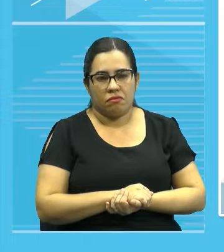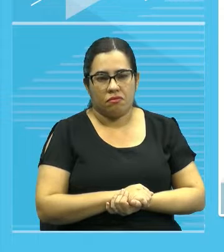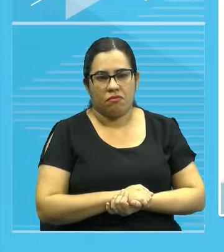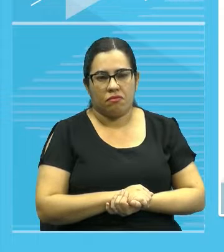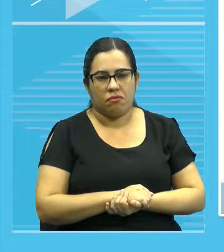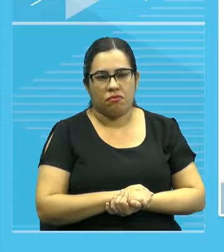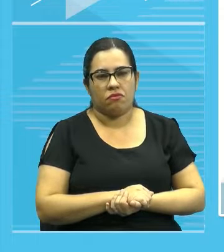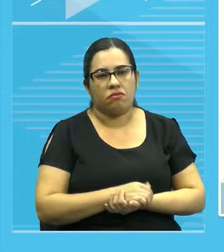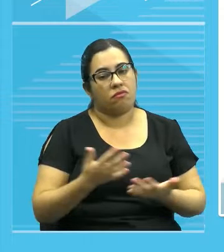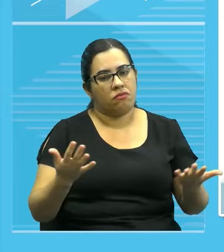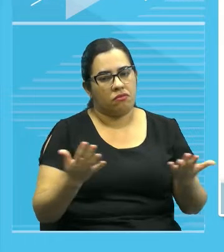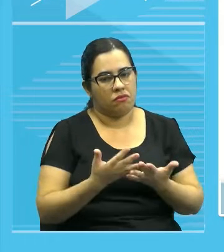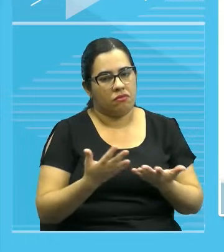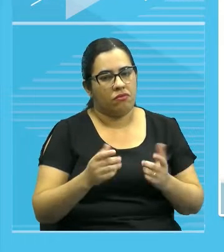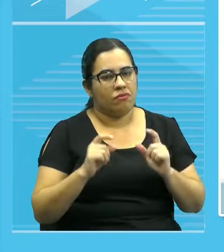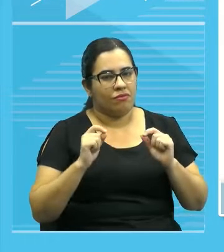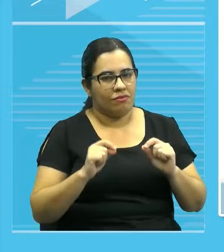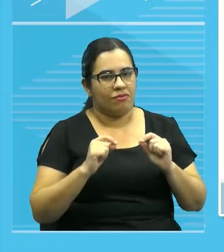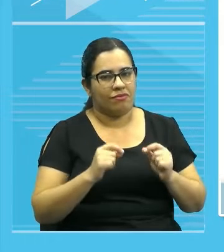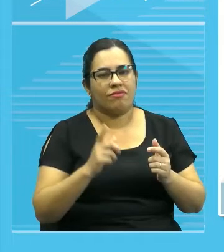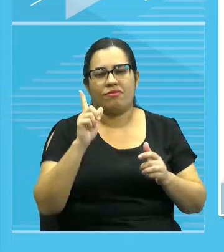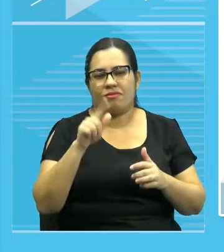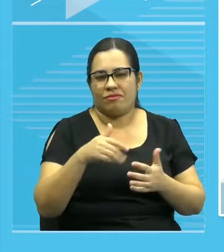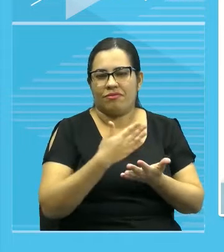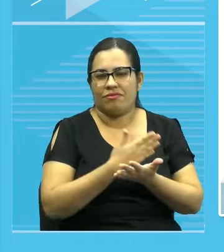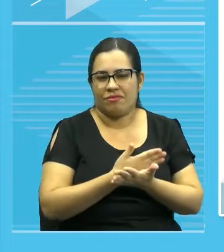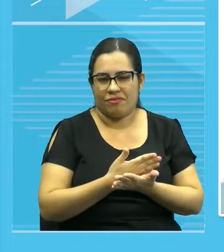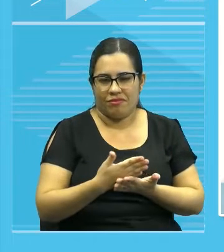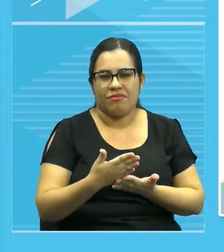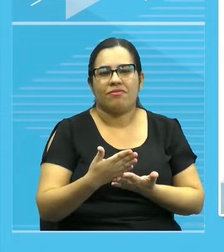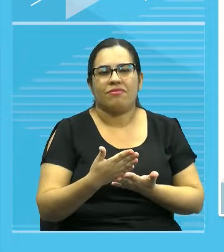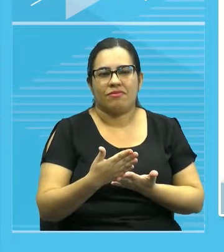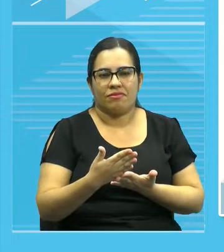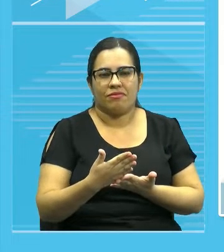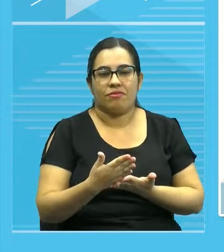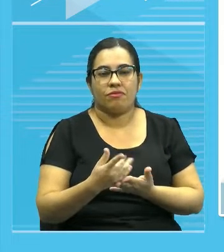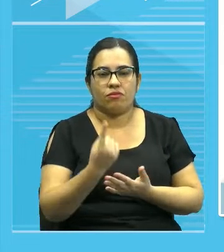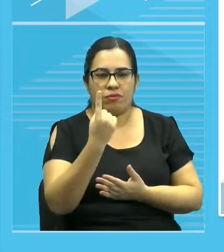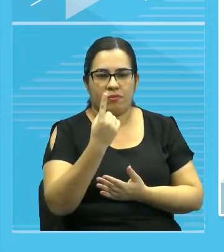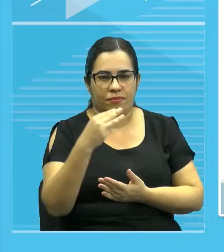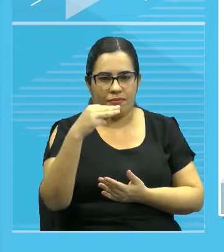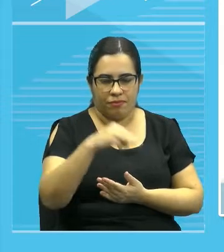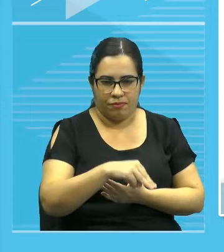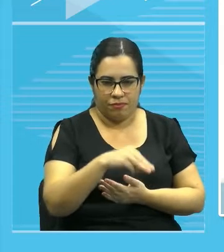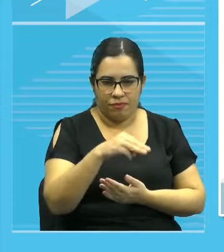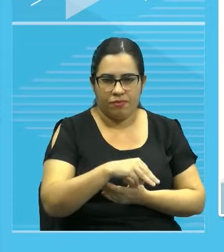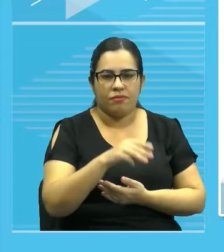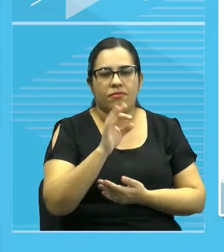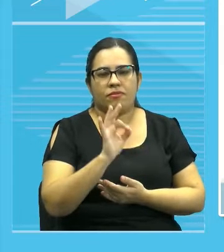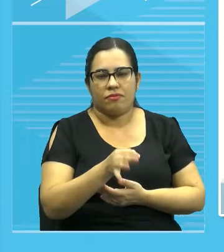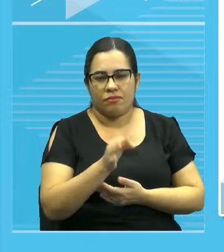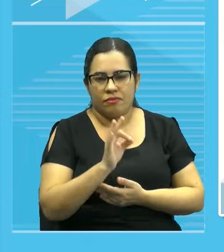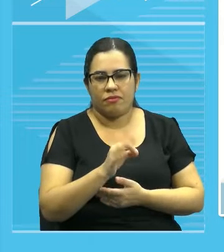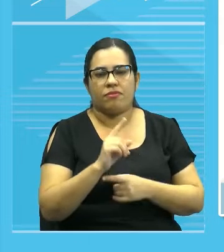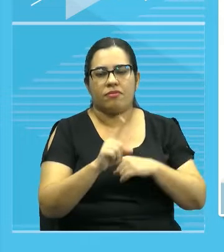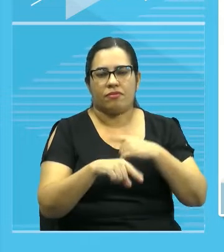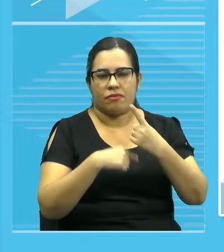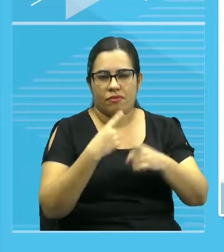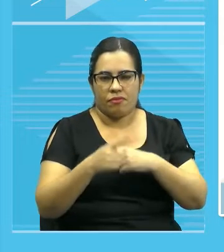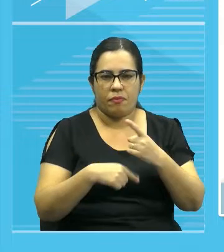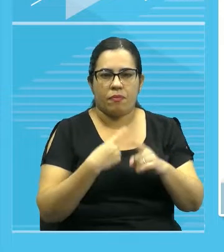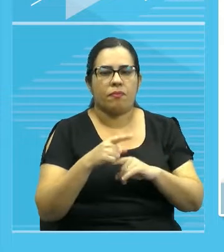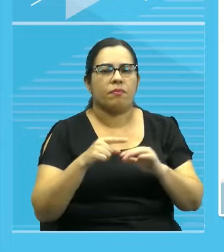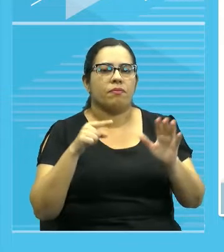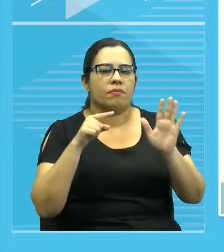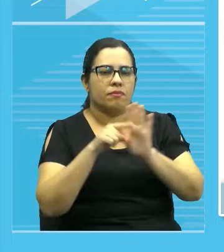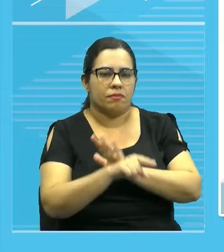vou fazer como de costume Cairo vou deixar aí um minuto depois vou para a